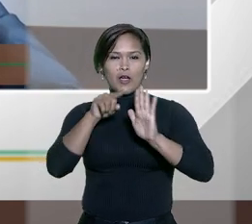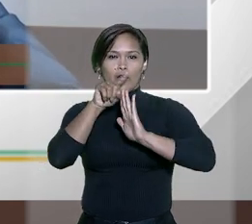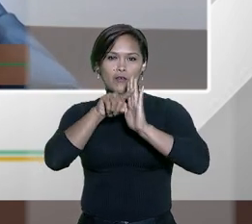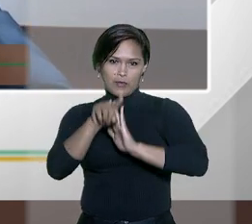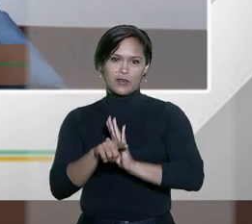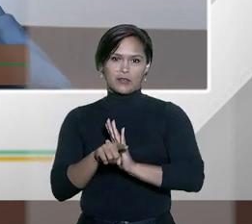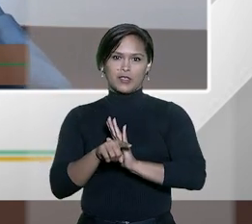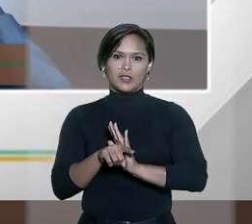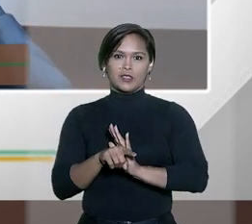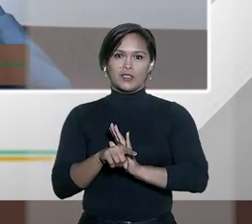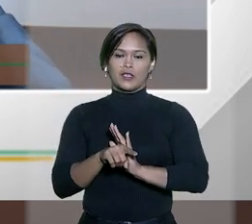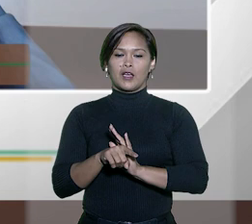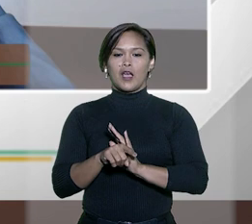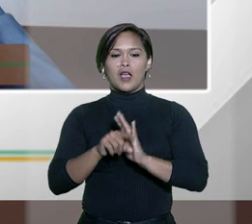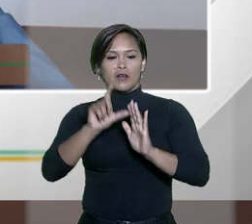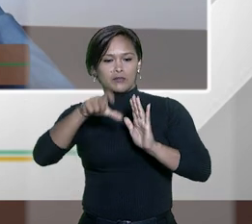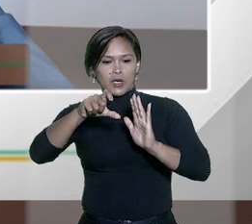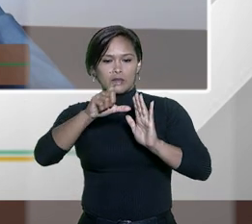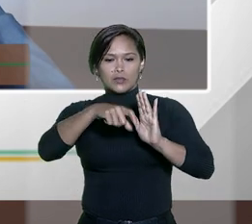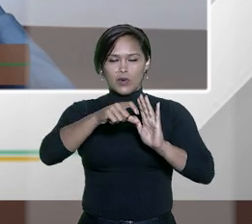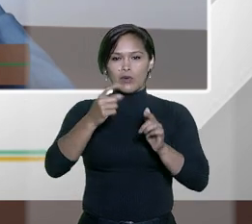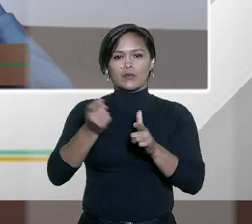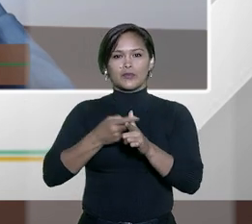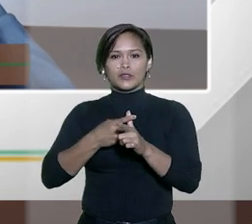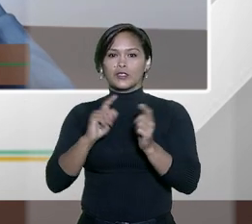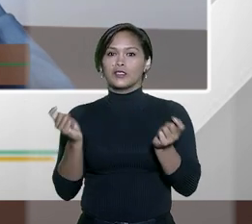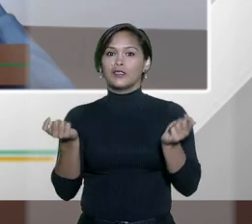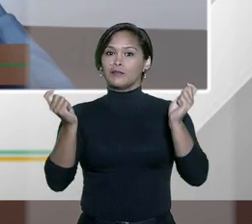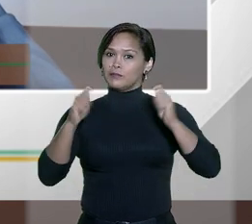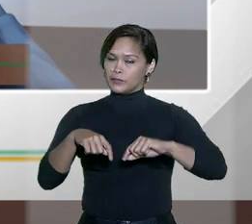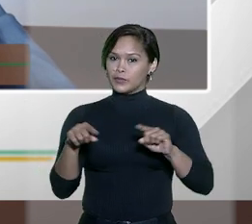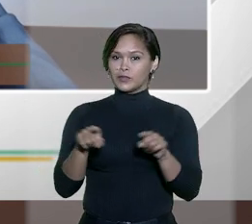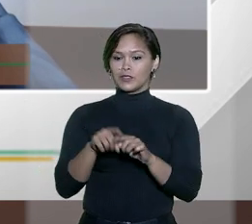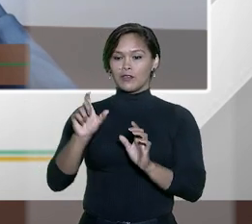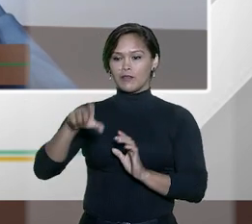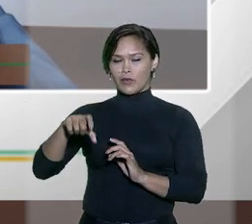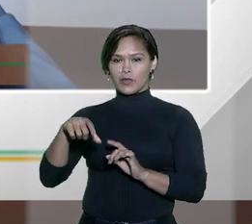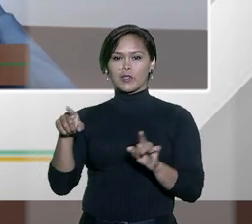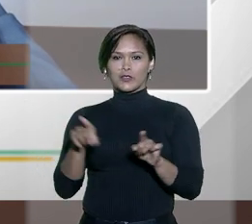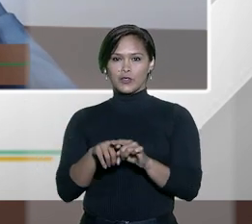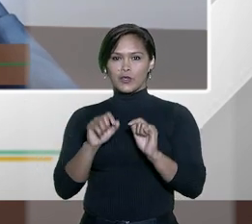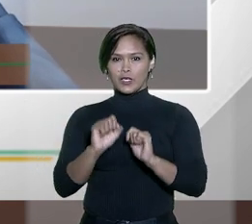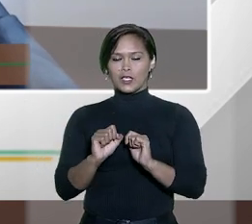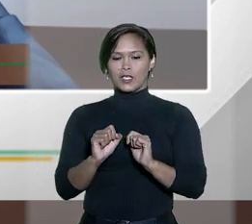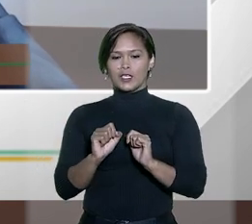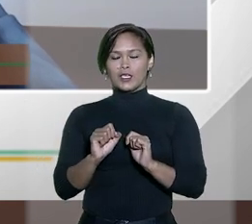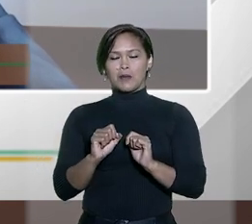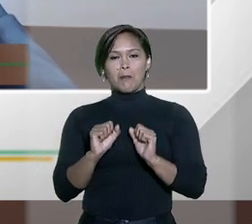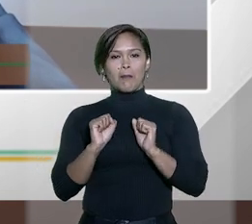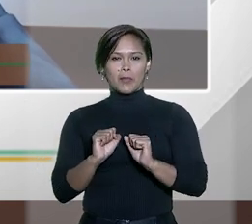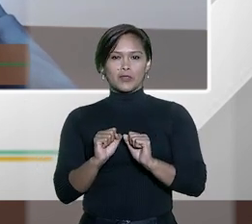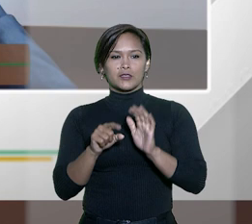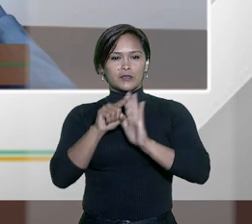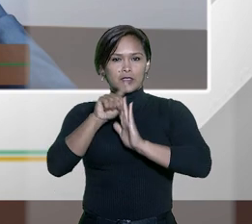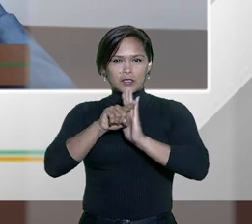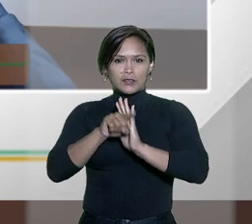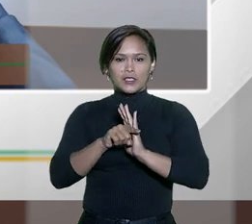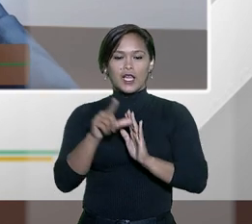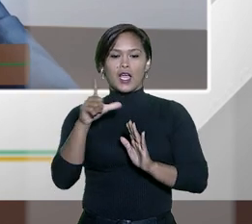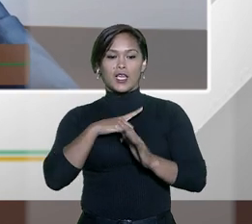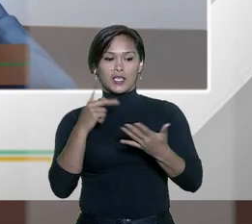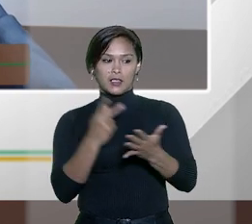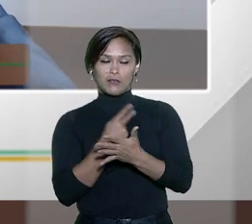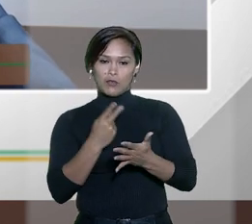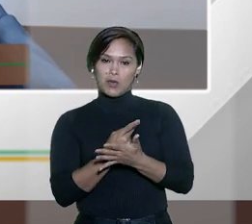verificando as contas, enfim, isso permite, inclusive, ao credor que ele impugne, enfim, verifique lá que houve